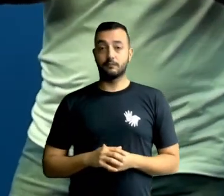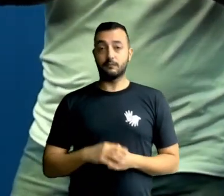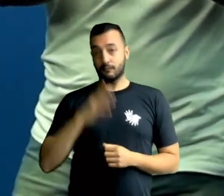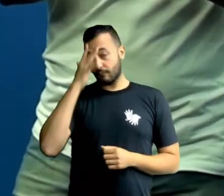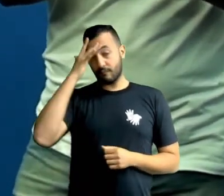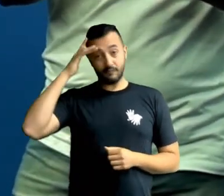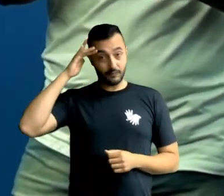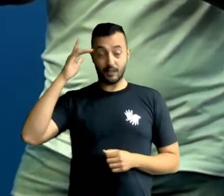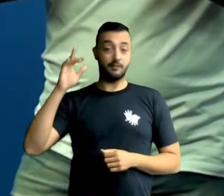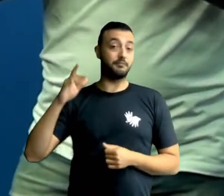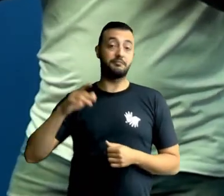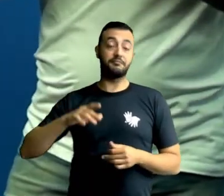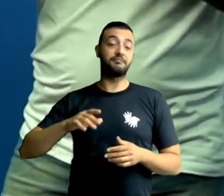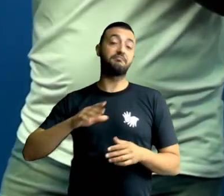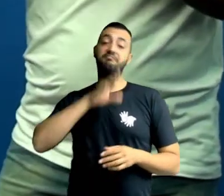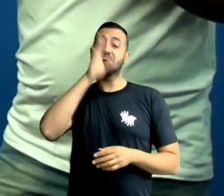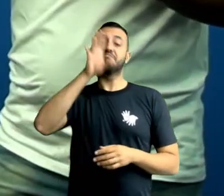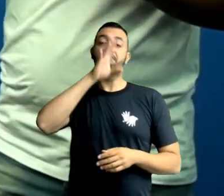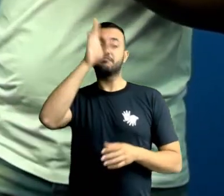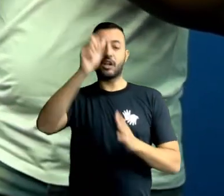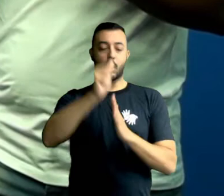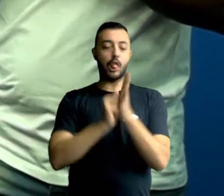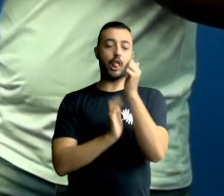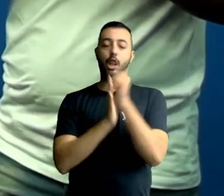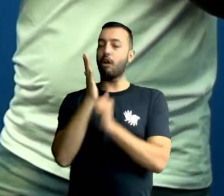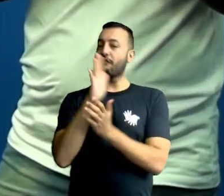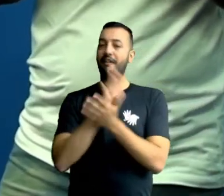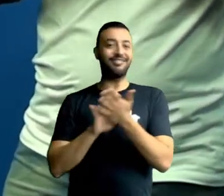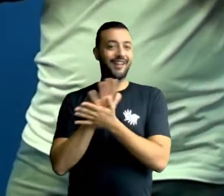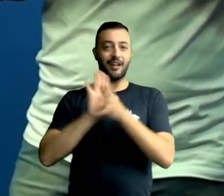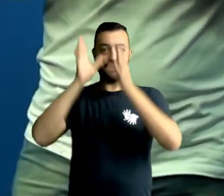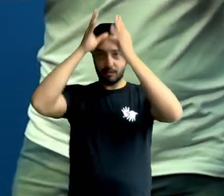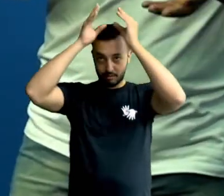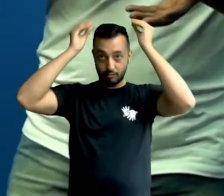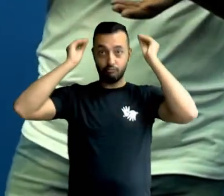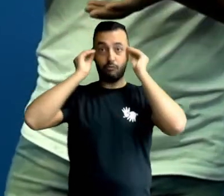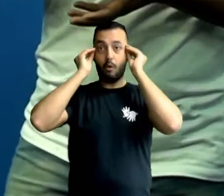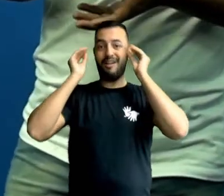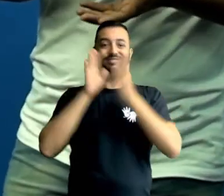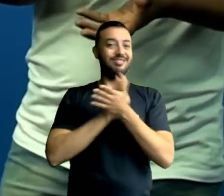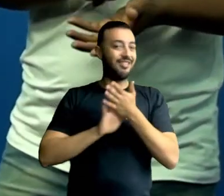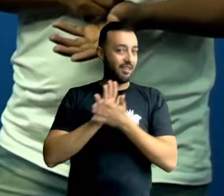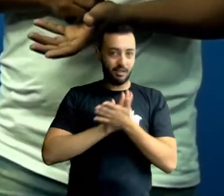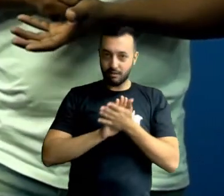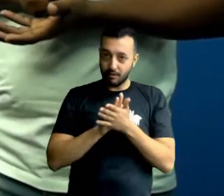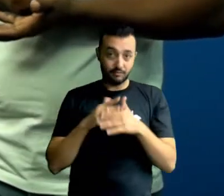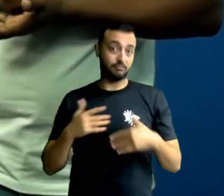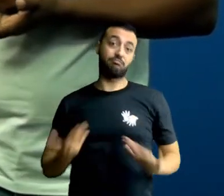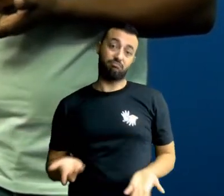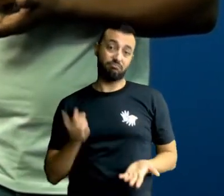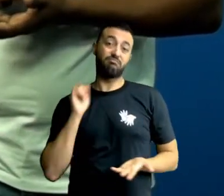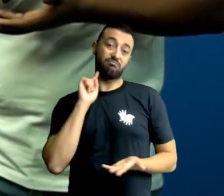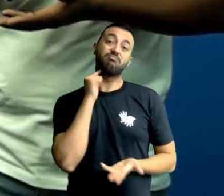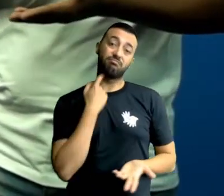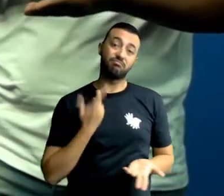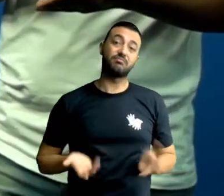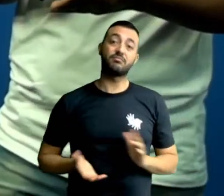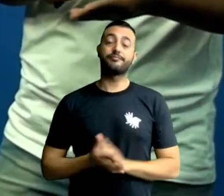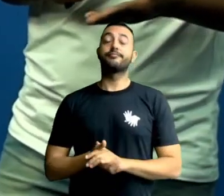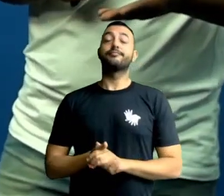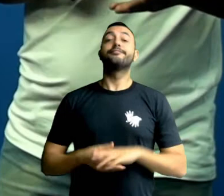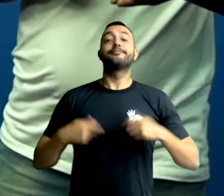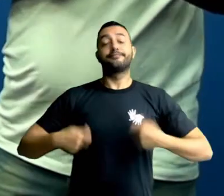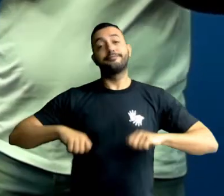o que o manipulador não possui luva, não possui touca, não possui o mínimo de higiene para o contato com aquele alimento. Então